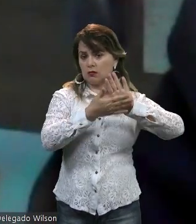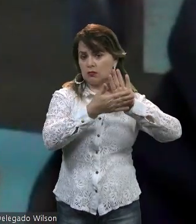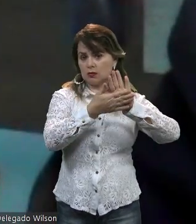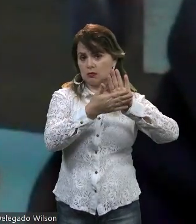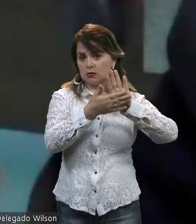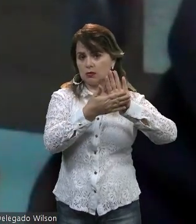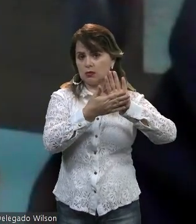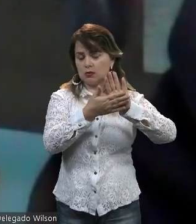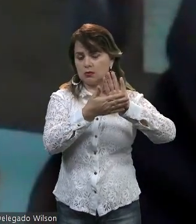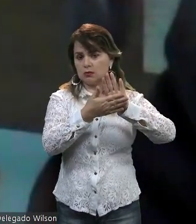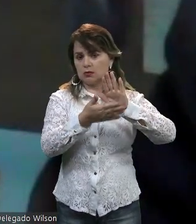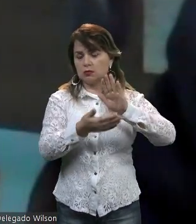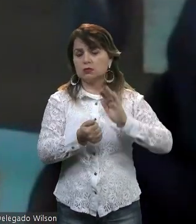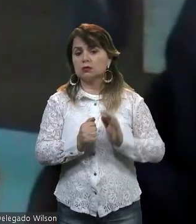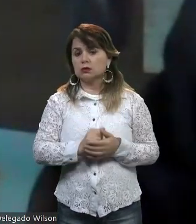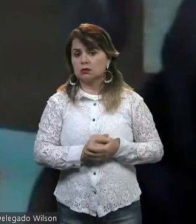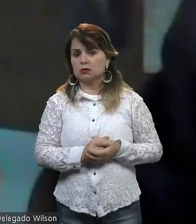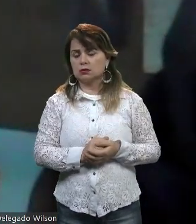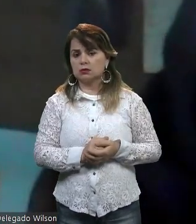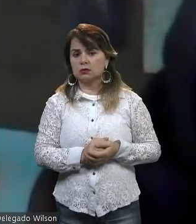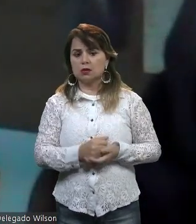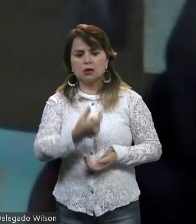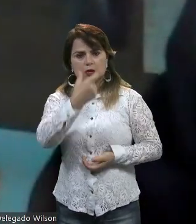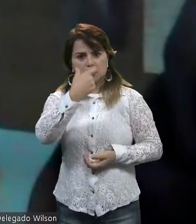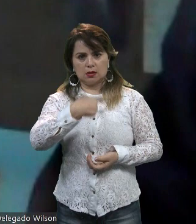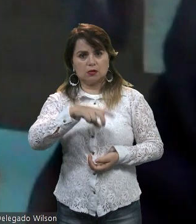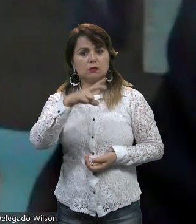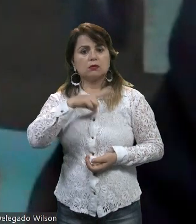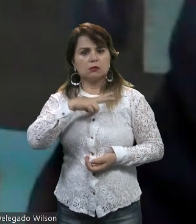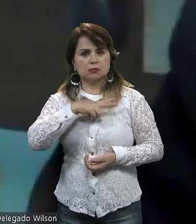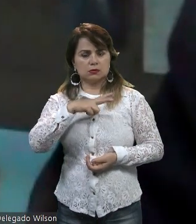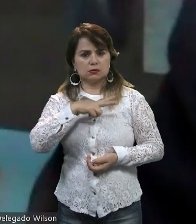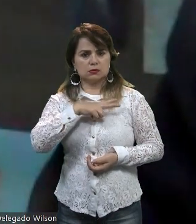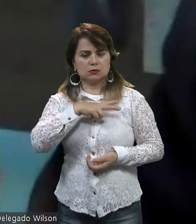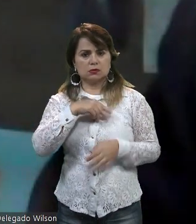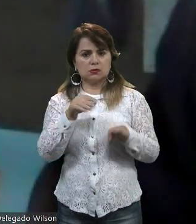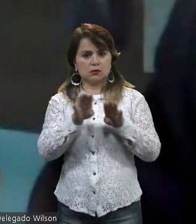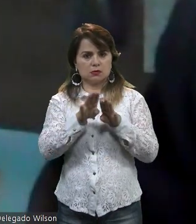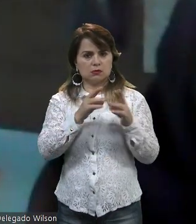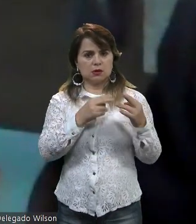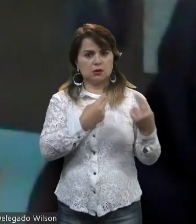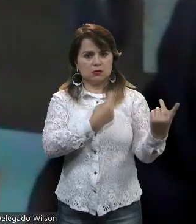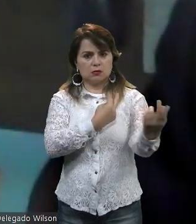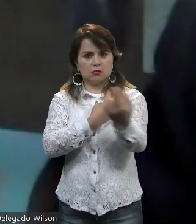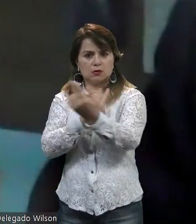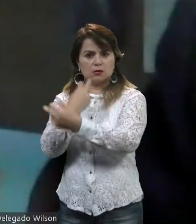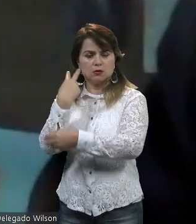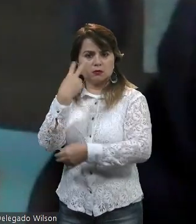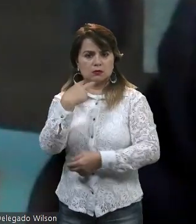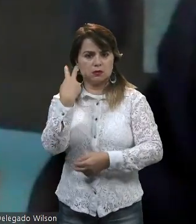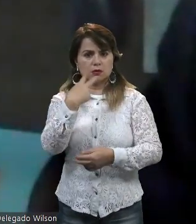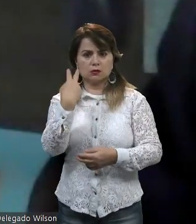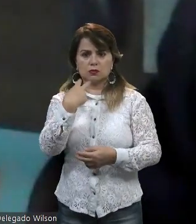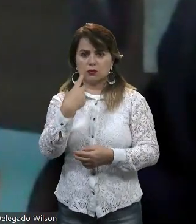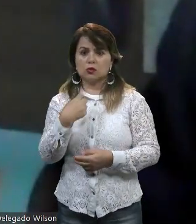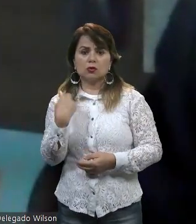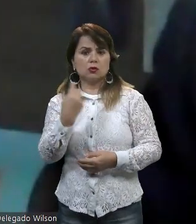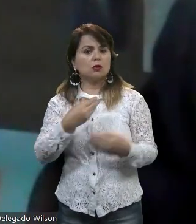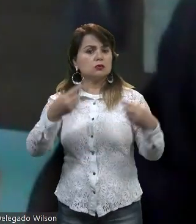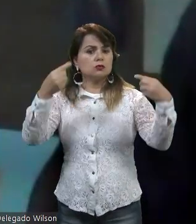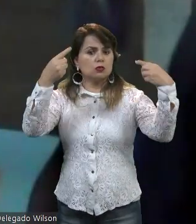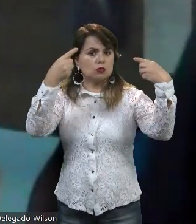que nós, eu particularmente, eu tenho certeza que todos os vereadores, jamais seríamos contrários